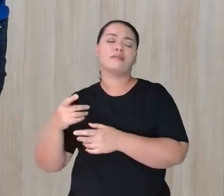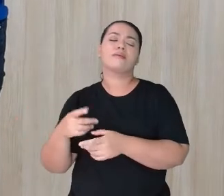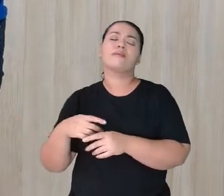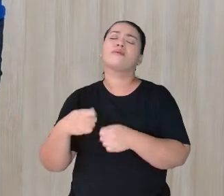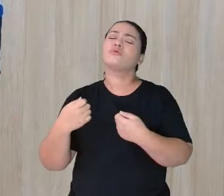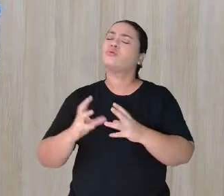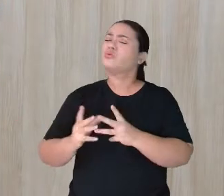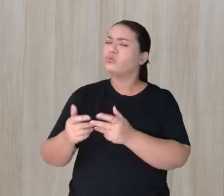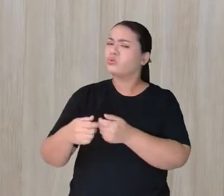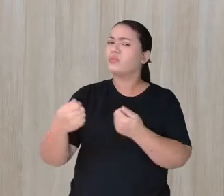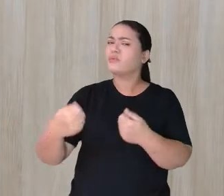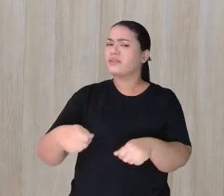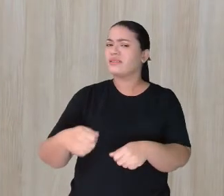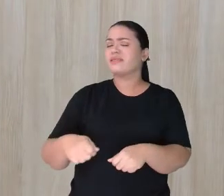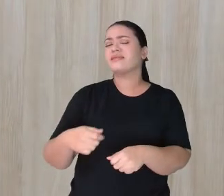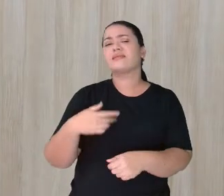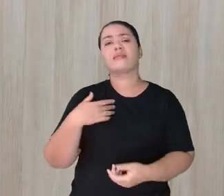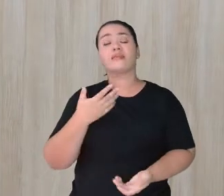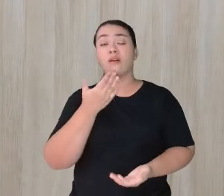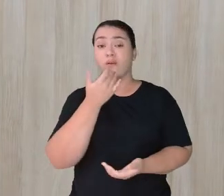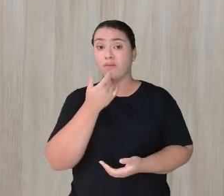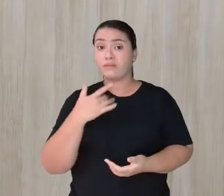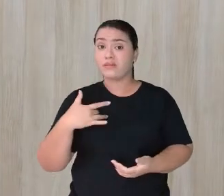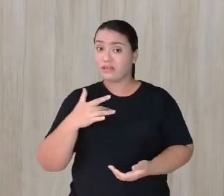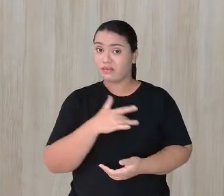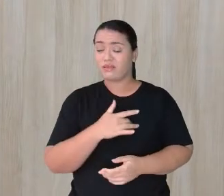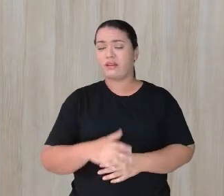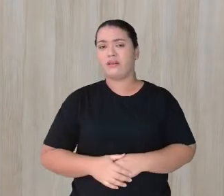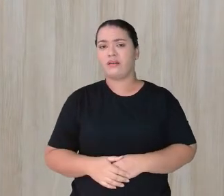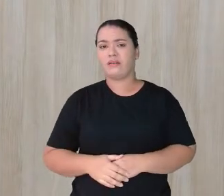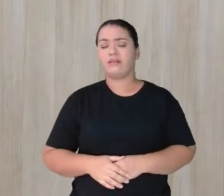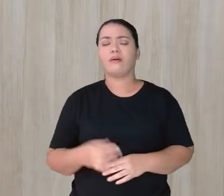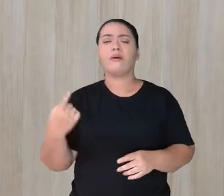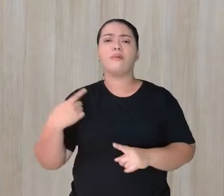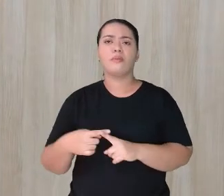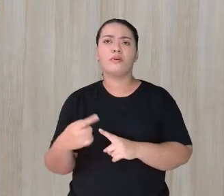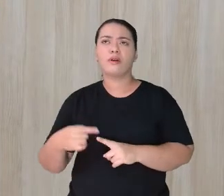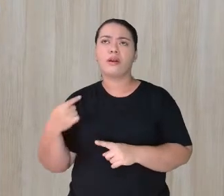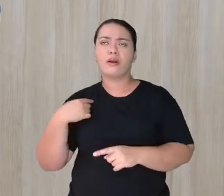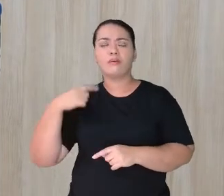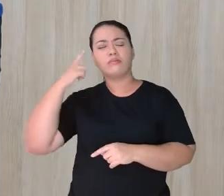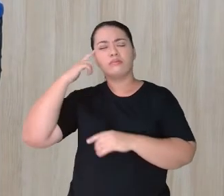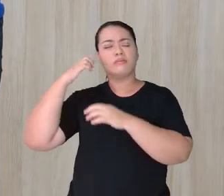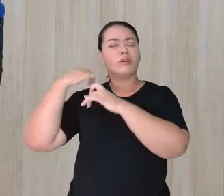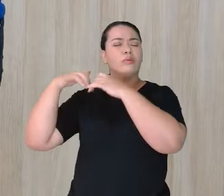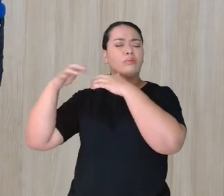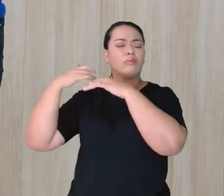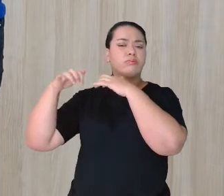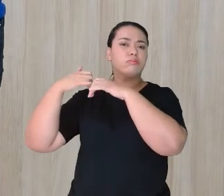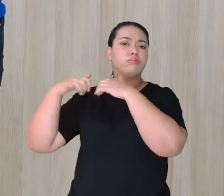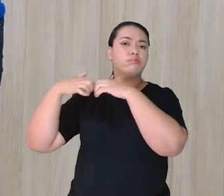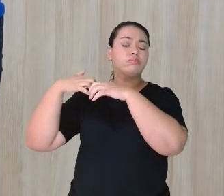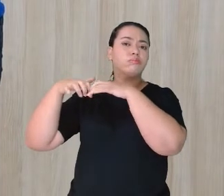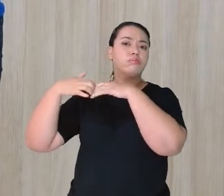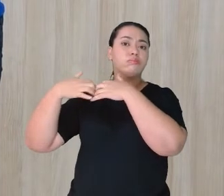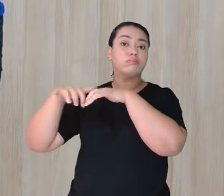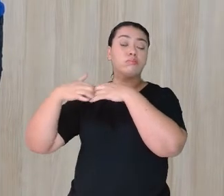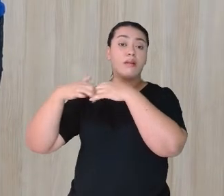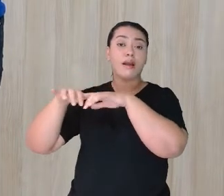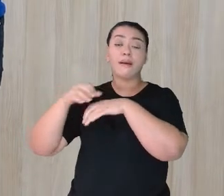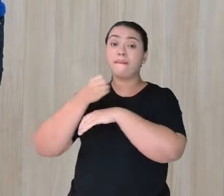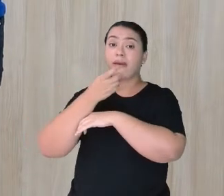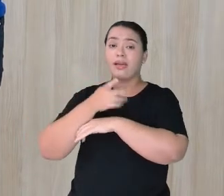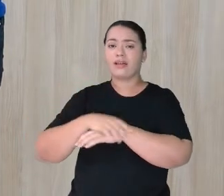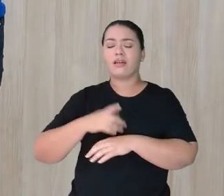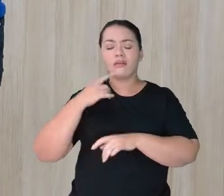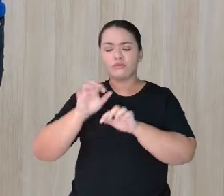saudável. Às vezes eu estou trabalhando sentada, mas eu preciso estar com o meu cérebro funcionando direto e bem.